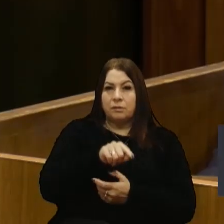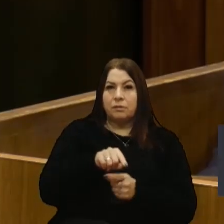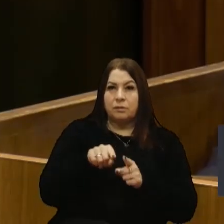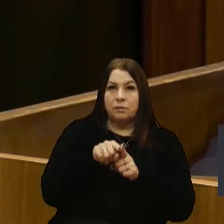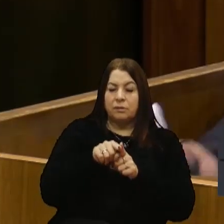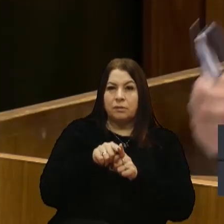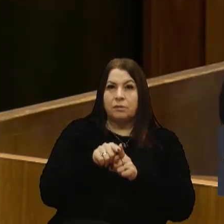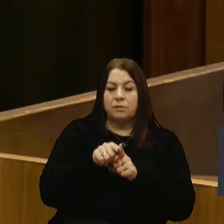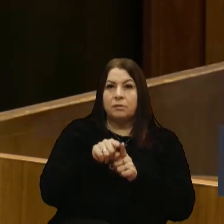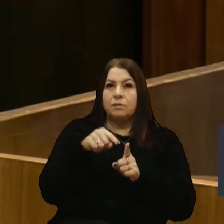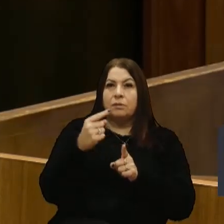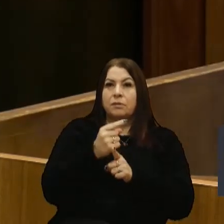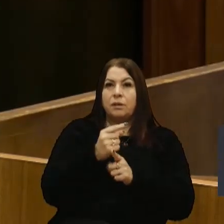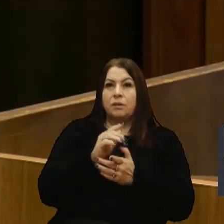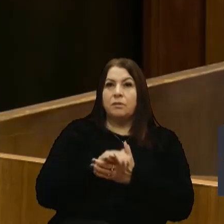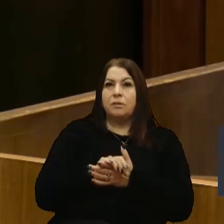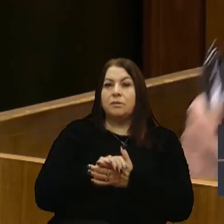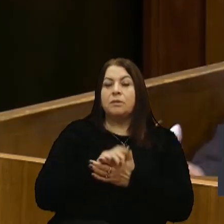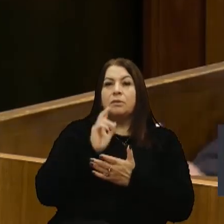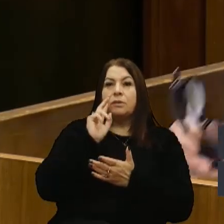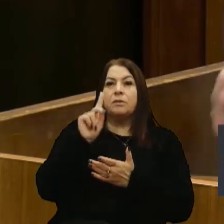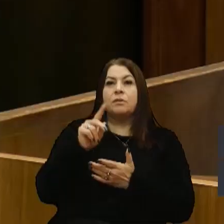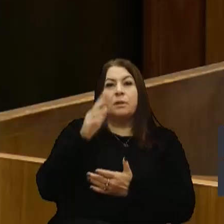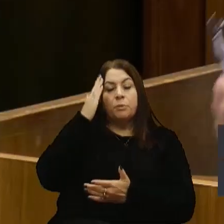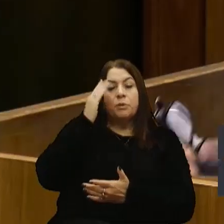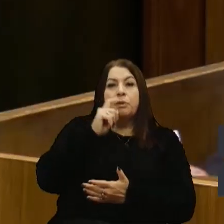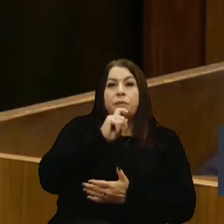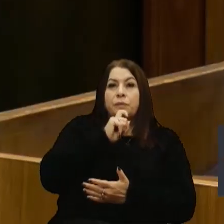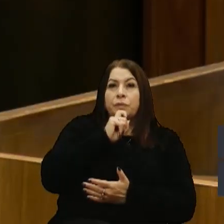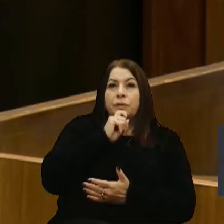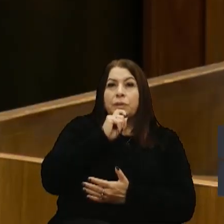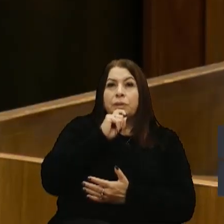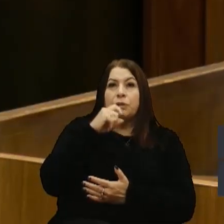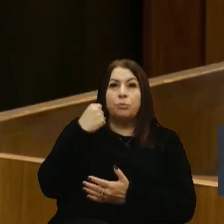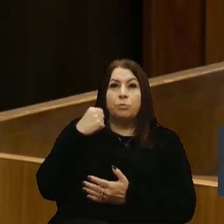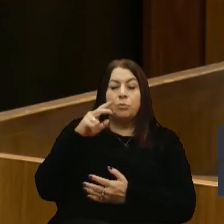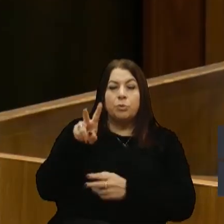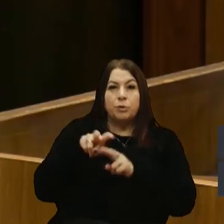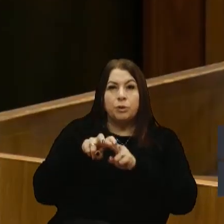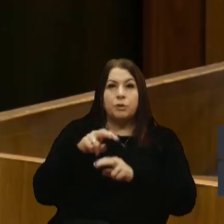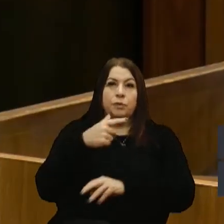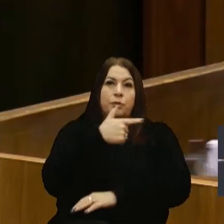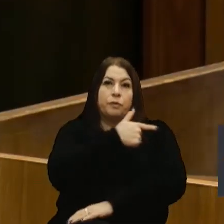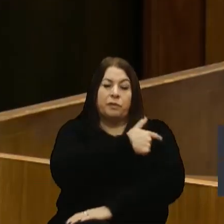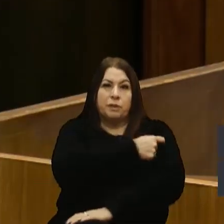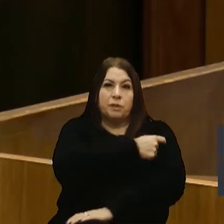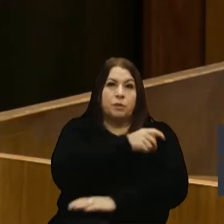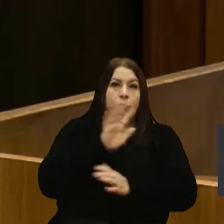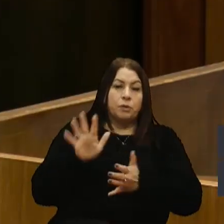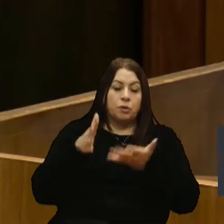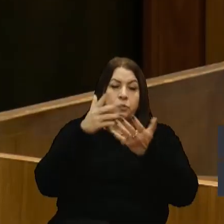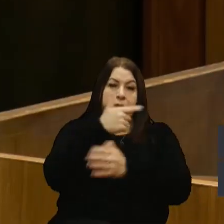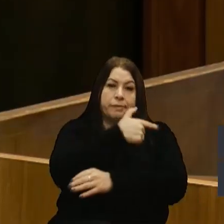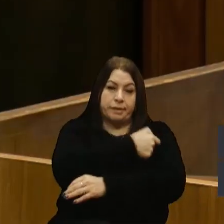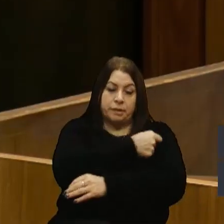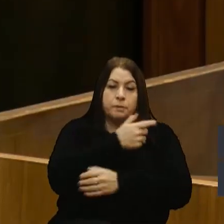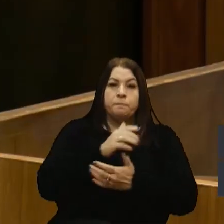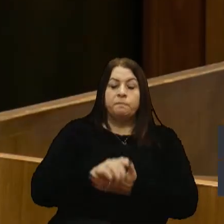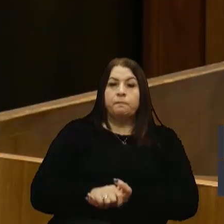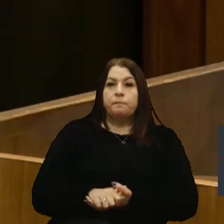e vem inverno, e o inverno, você sabe que muito mais. Por isso a vacina, por isso o incentivo à vacina.